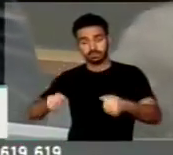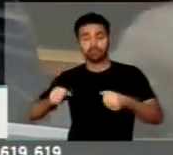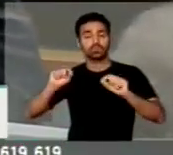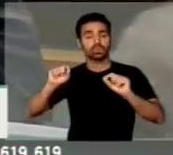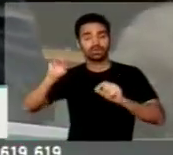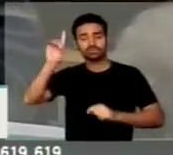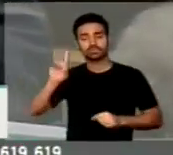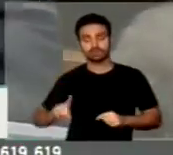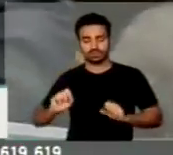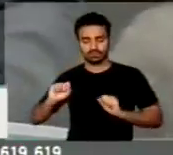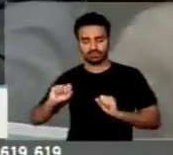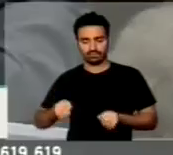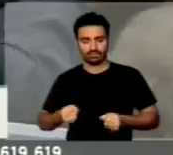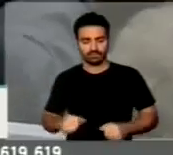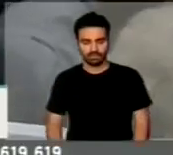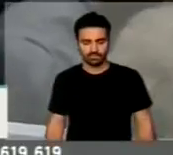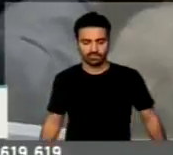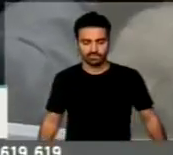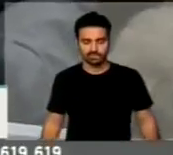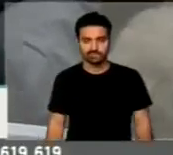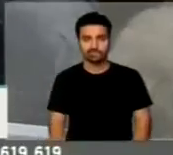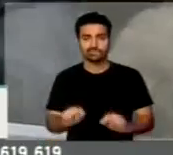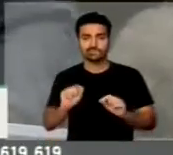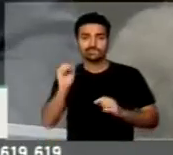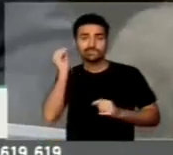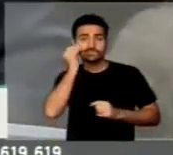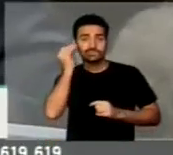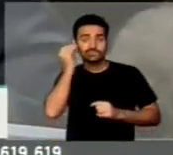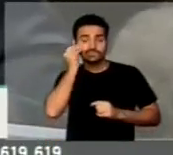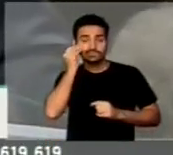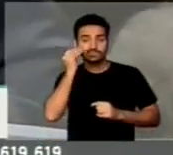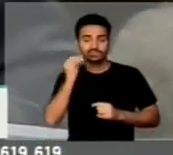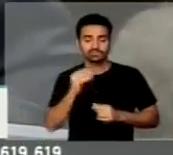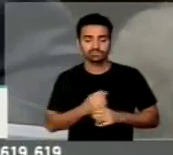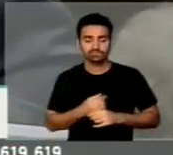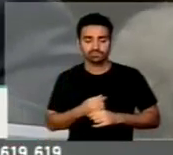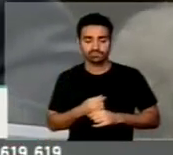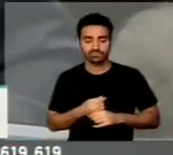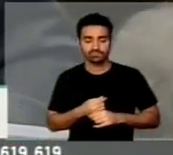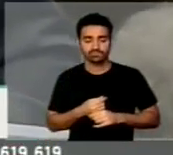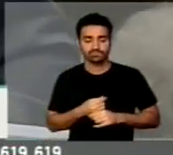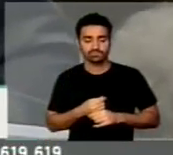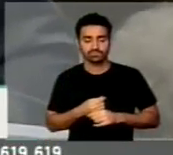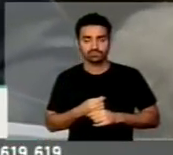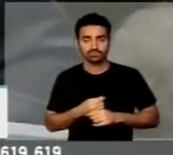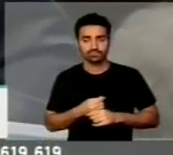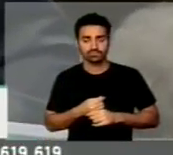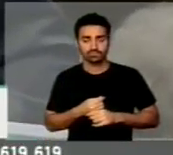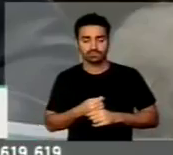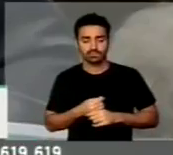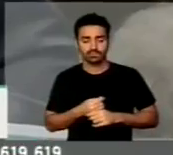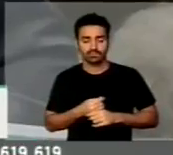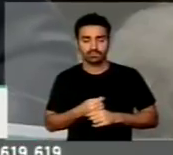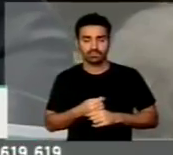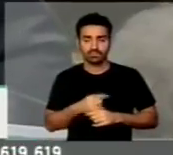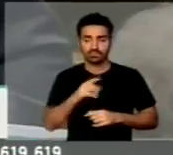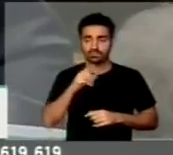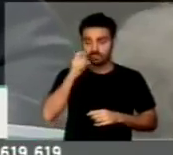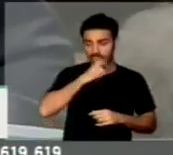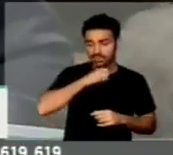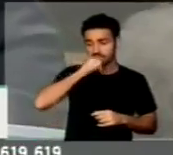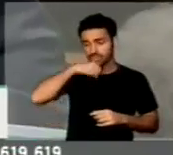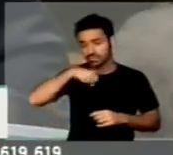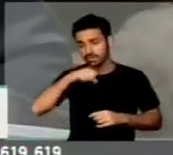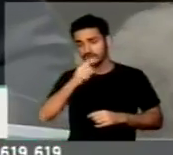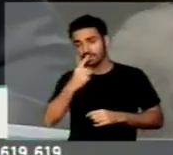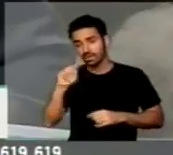defesa, de tentar ficar circunscrito ao fato do mentiu, não mentiu, do tem conta, não tem